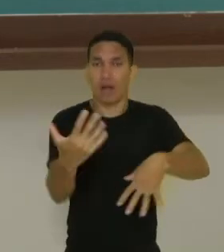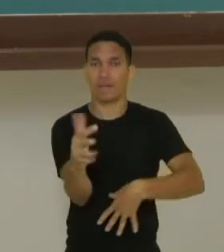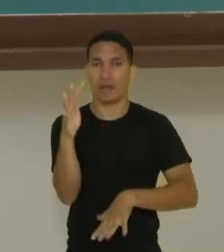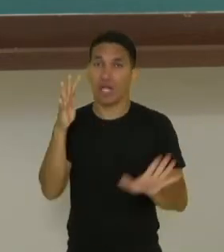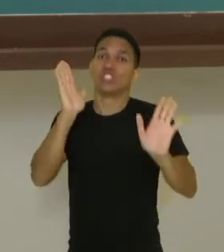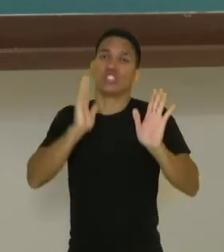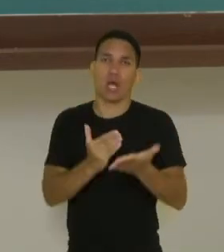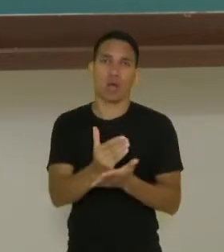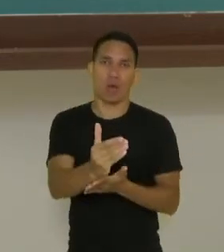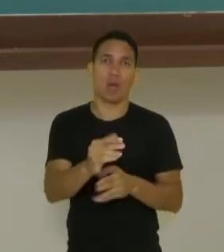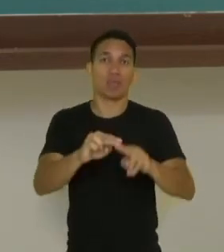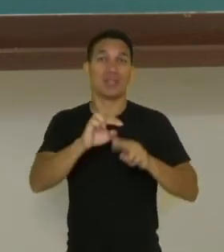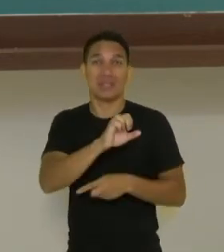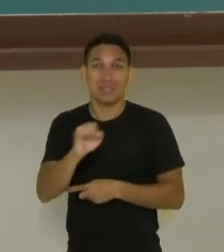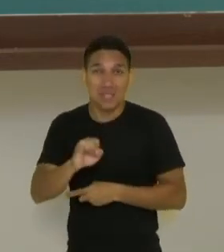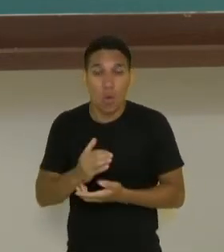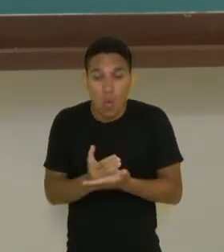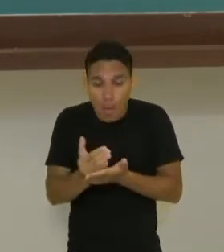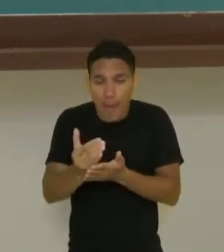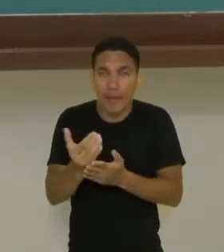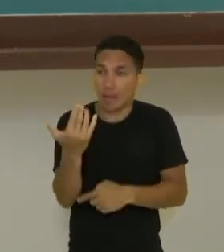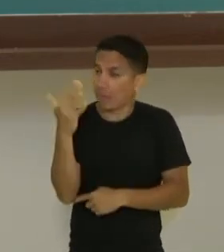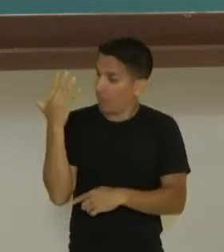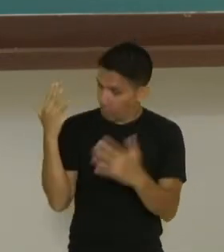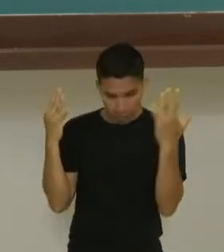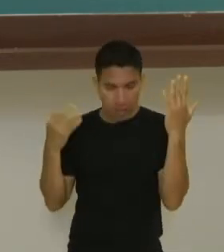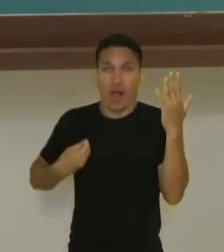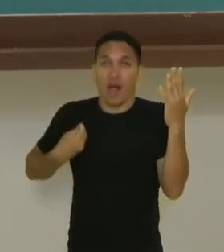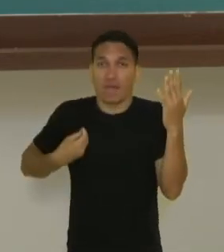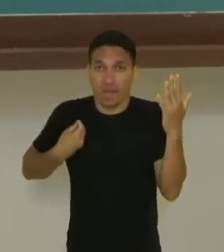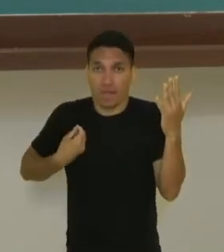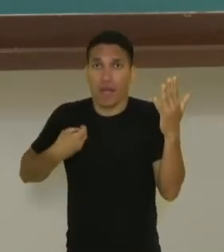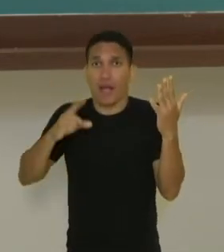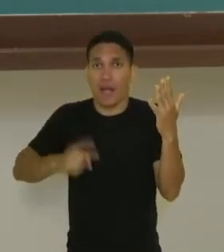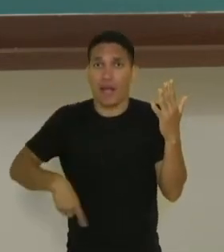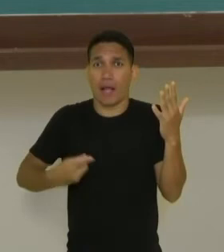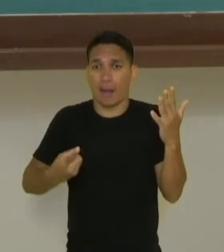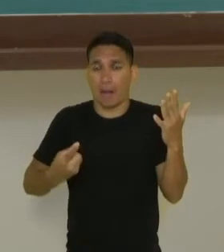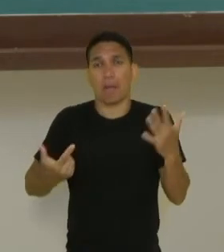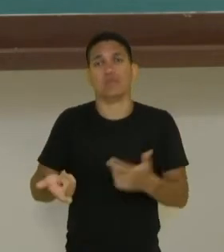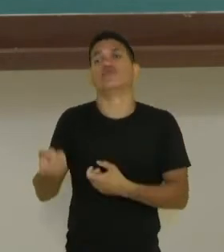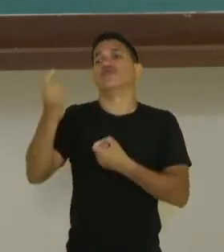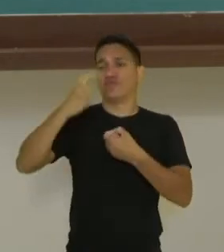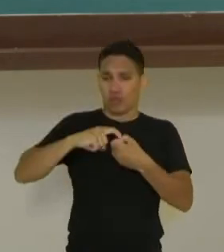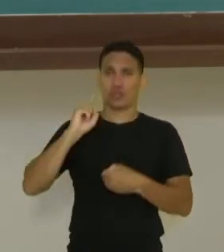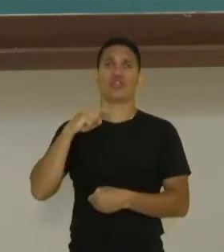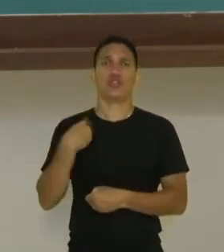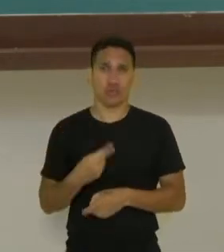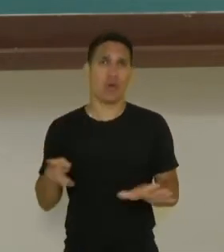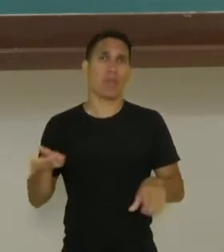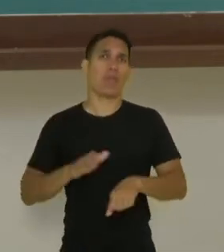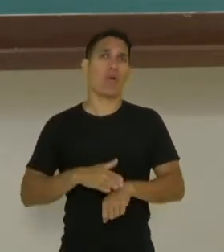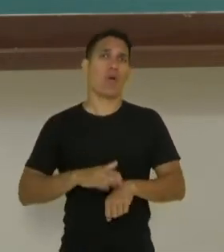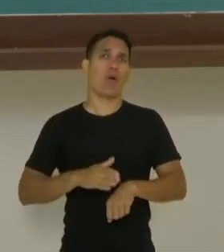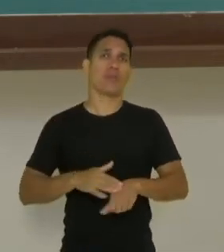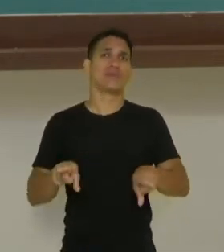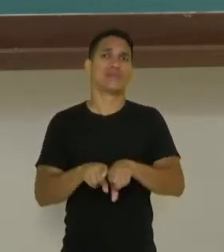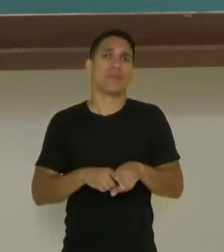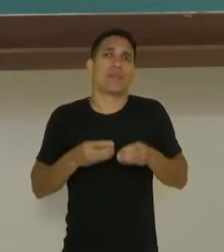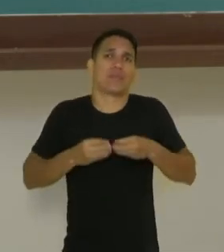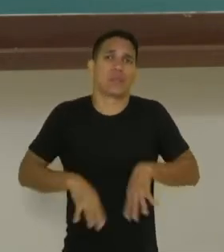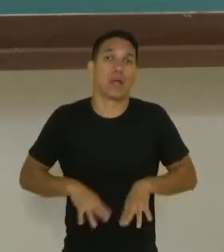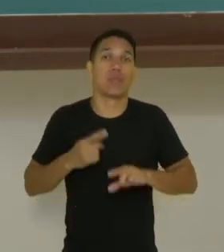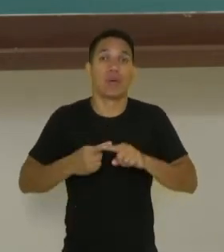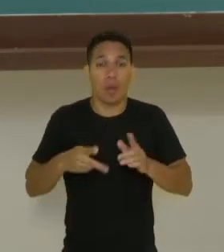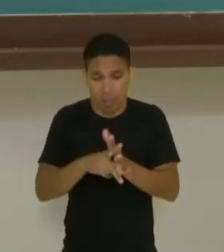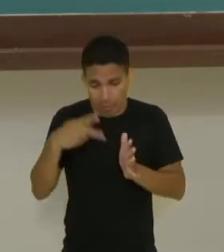nós fazemos mal para o meio ambiente, fazemos mal para nós mesmos. Por quê? Porque esta é a nossa casa, nós não temos outro lugar para ir.